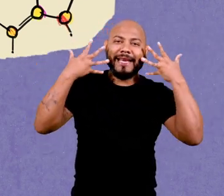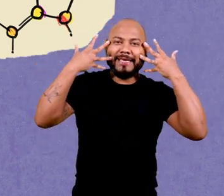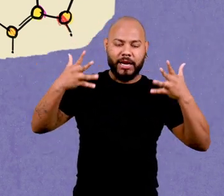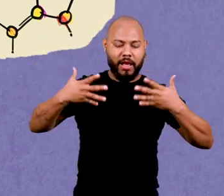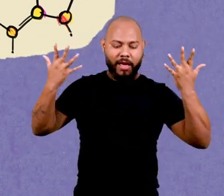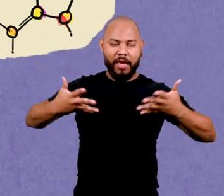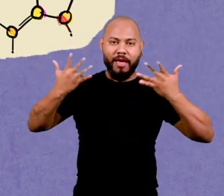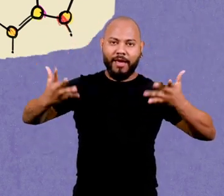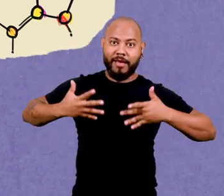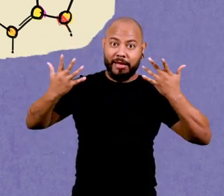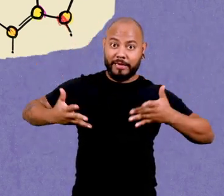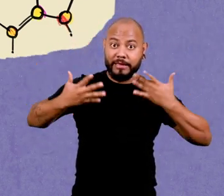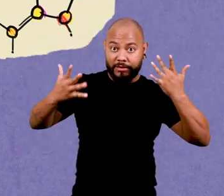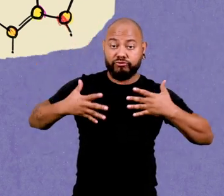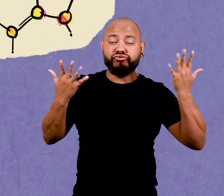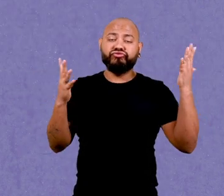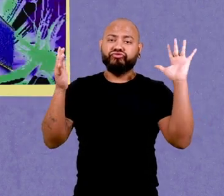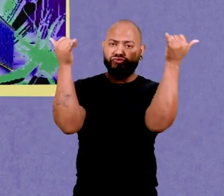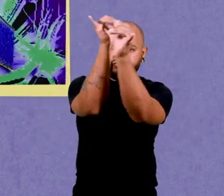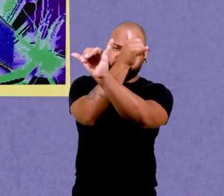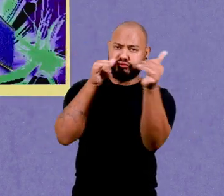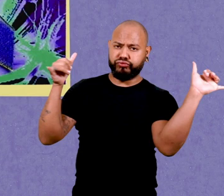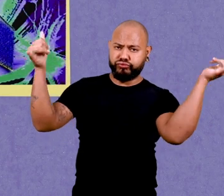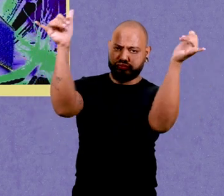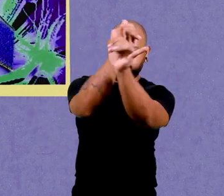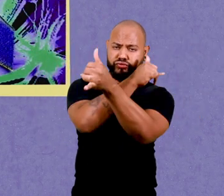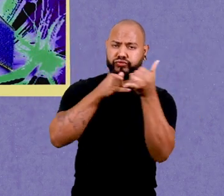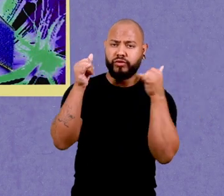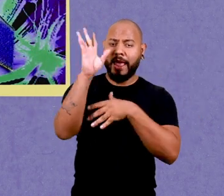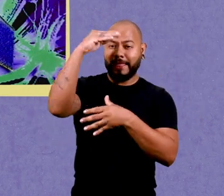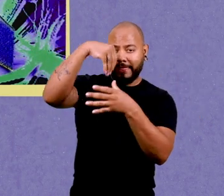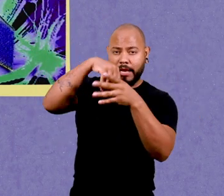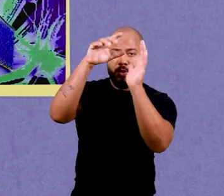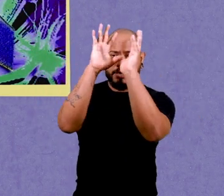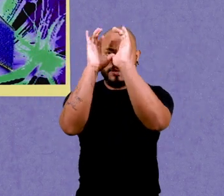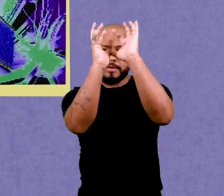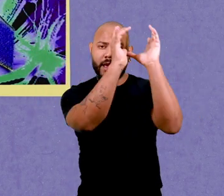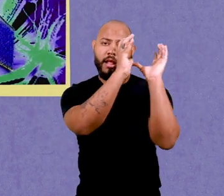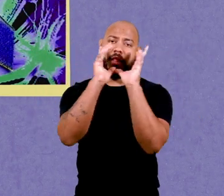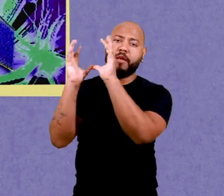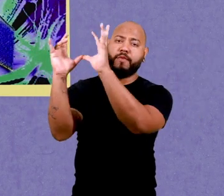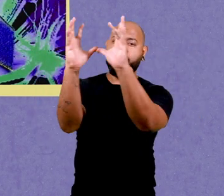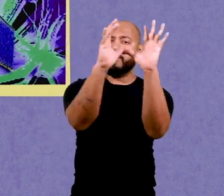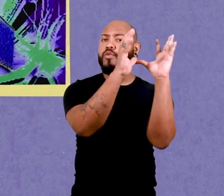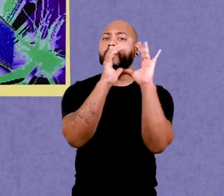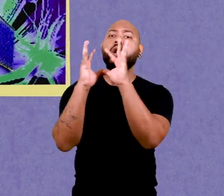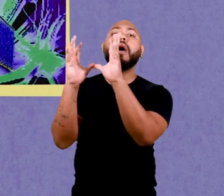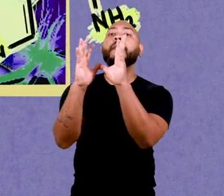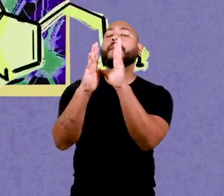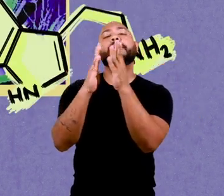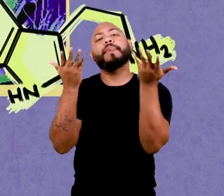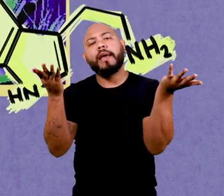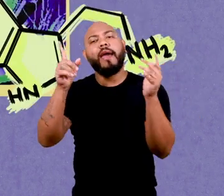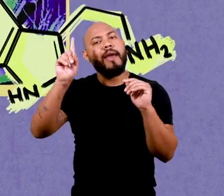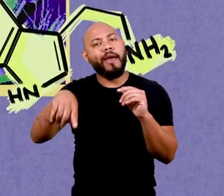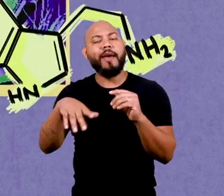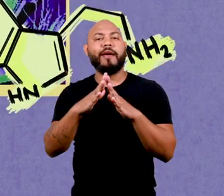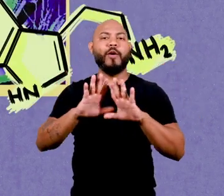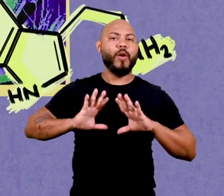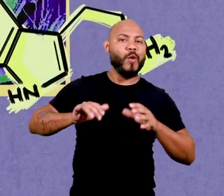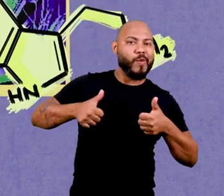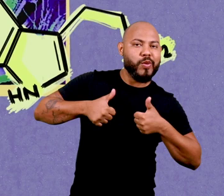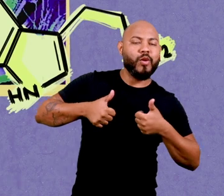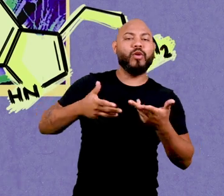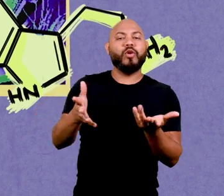um neurotransmissor que a gente tem naturalmente no nosso cérebro, que é muito importante na regulação do humor, do sono,